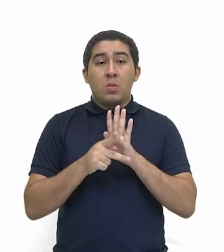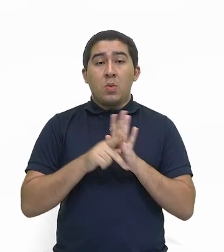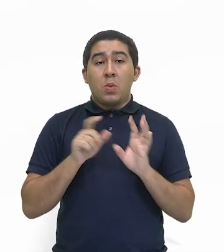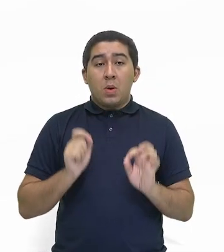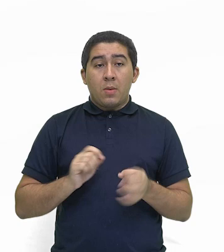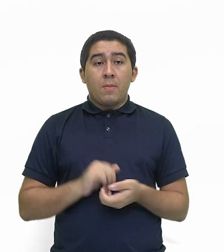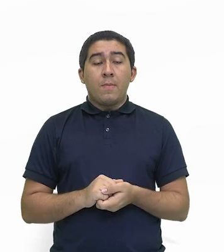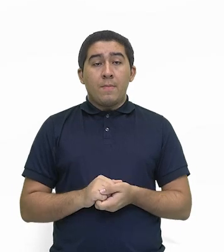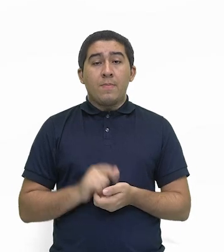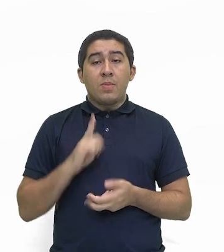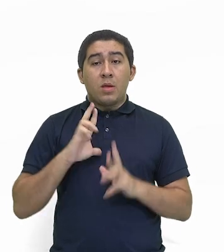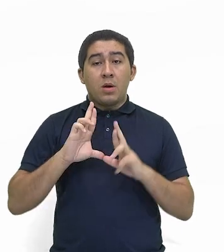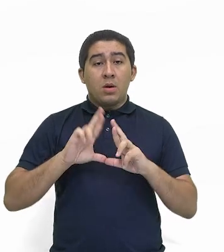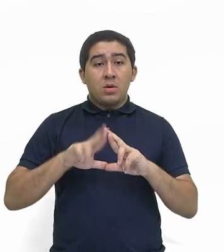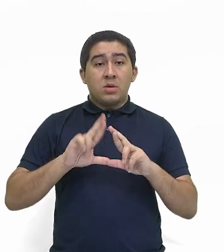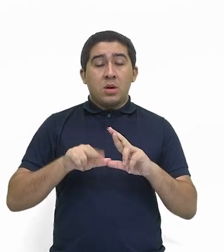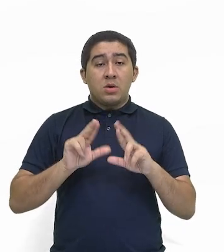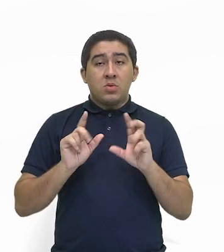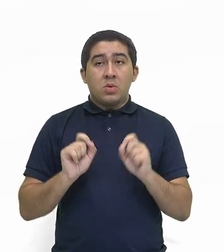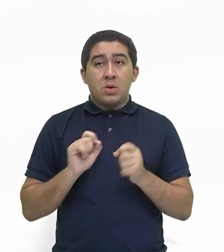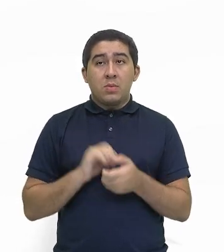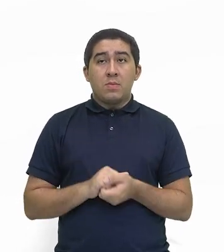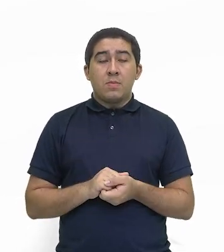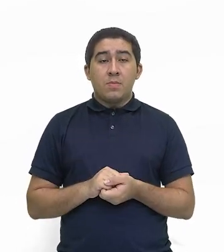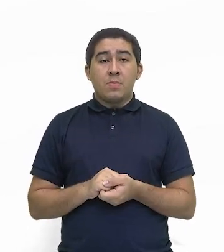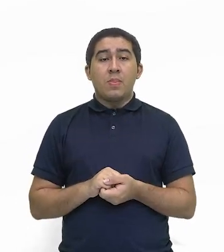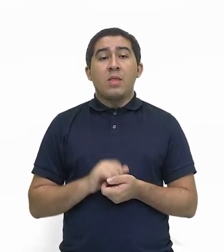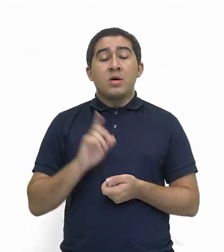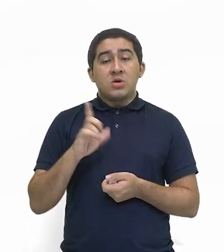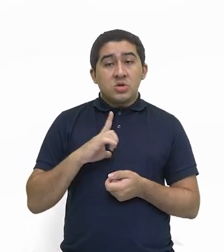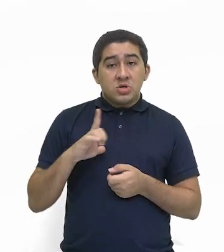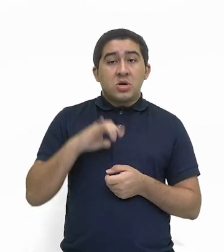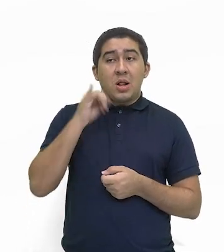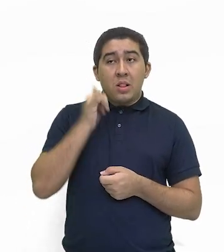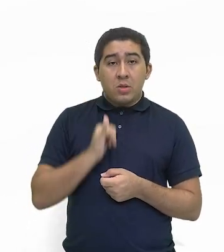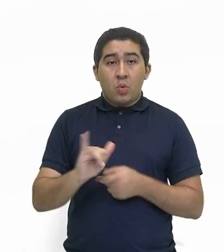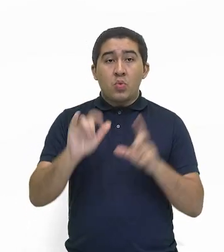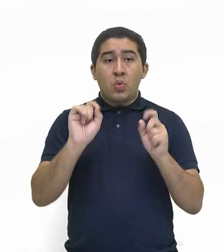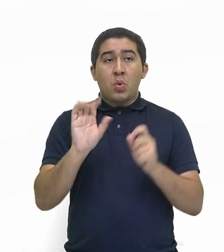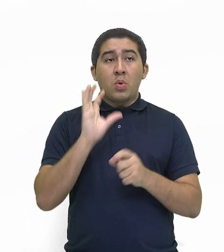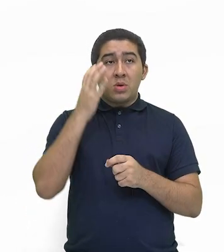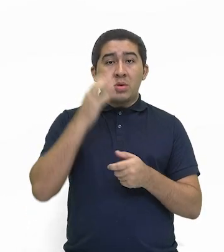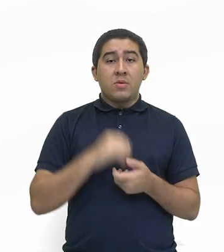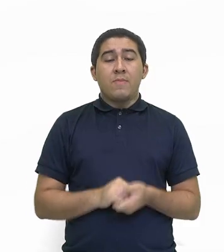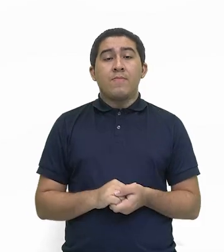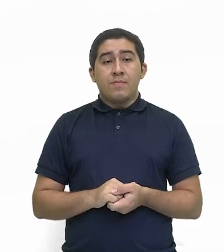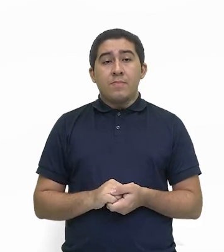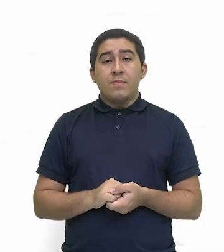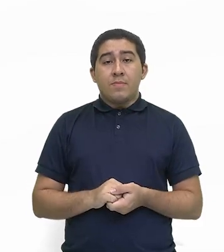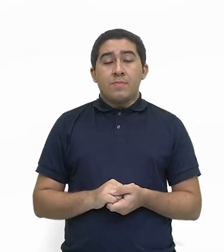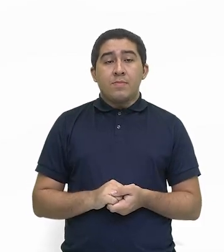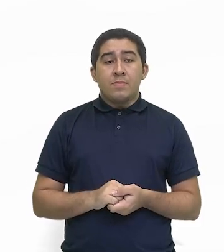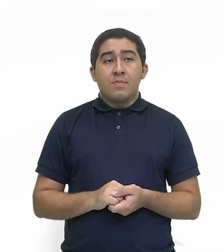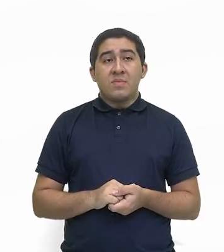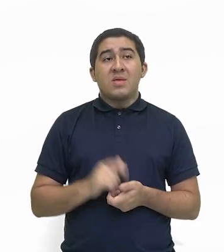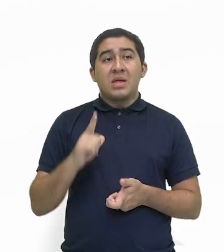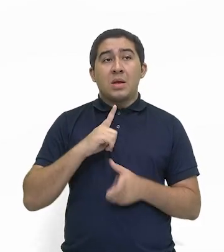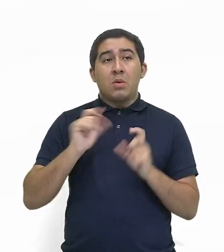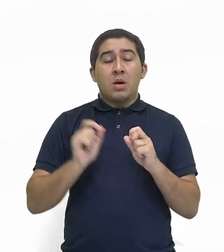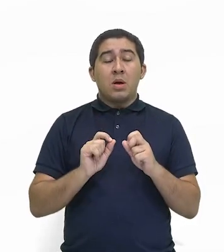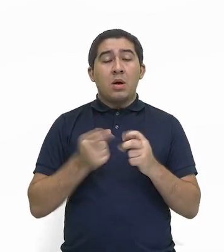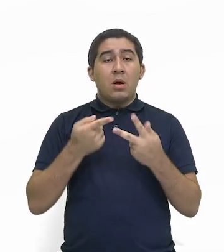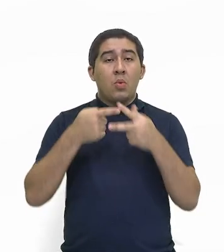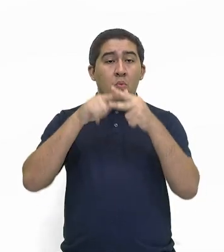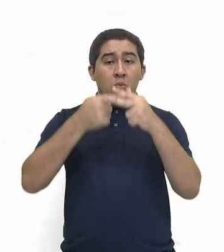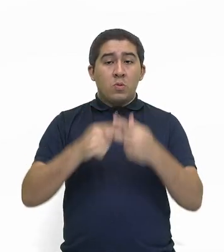a reciclagem de eletrônicos, o que acontece? Ocorre aí a